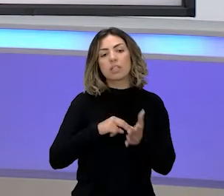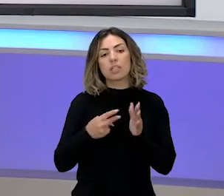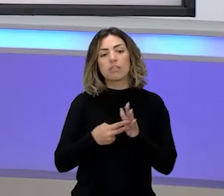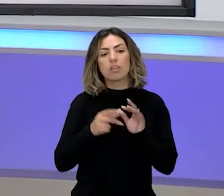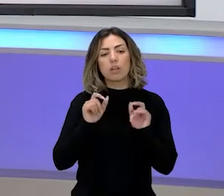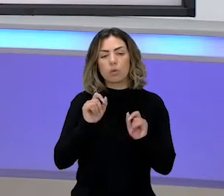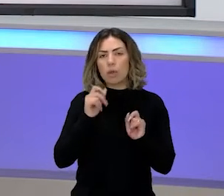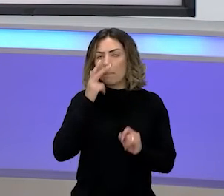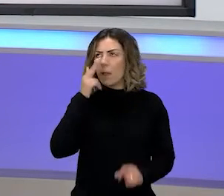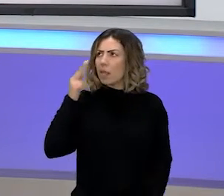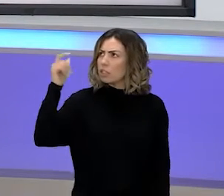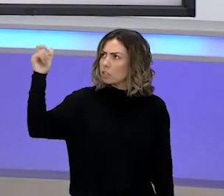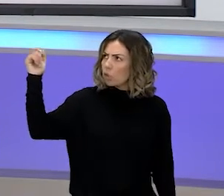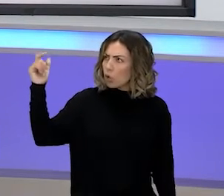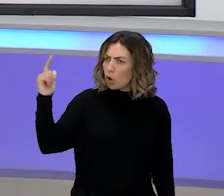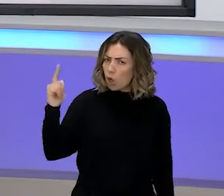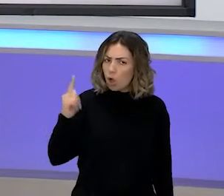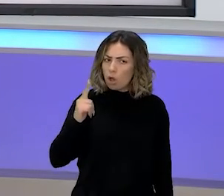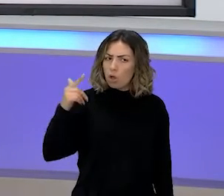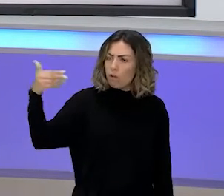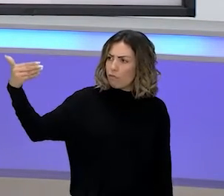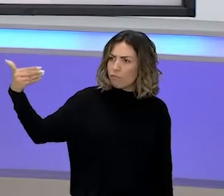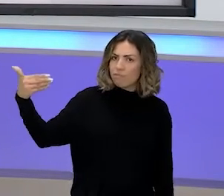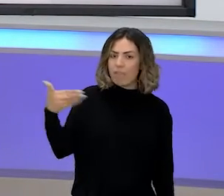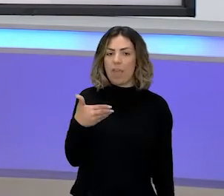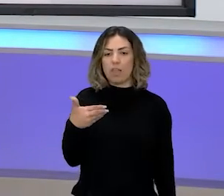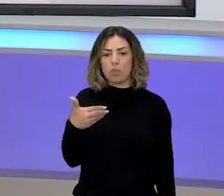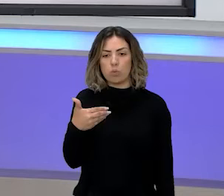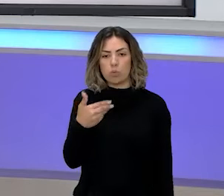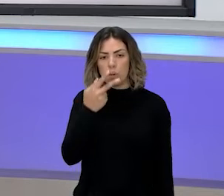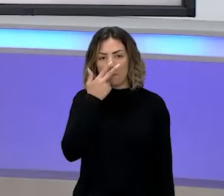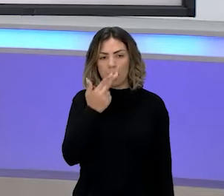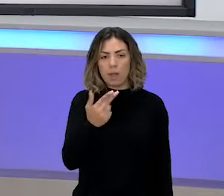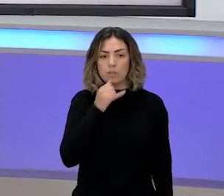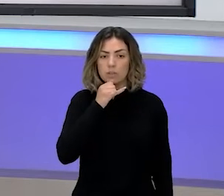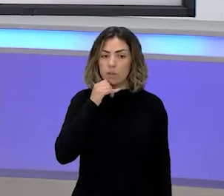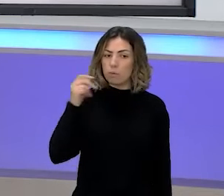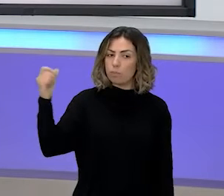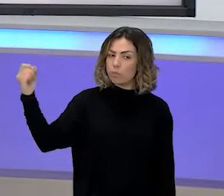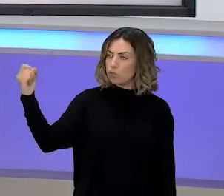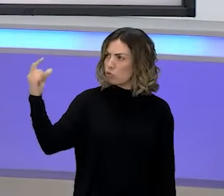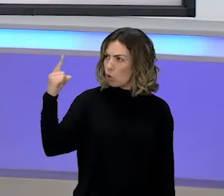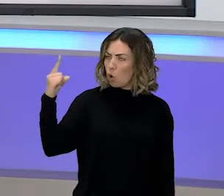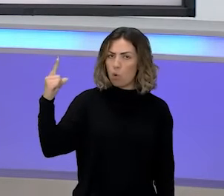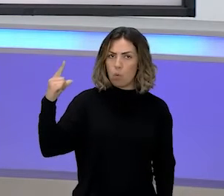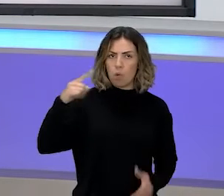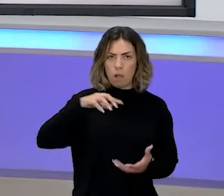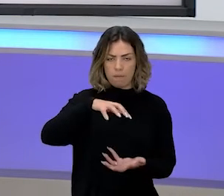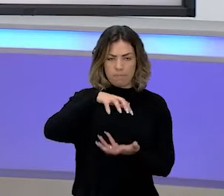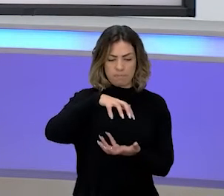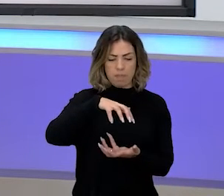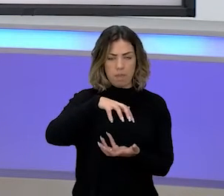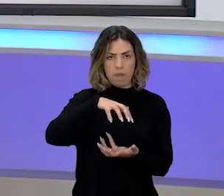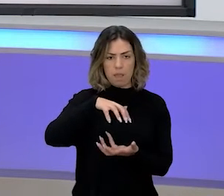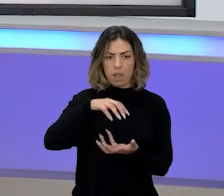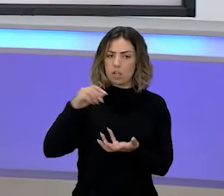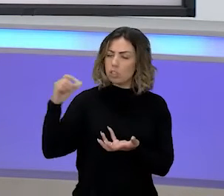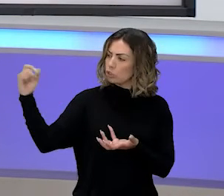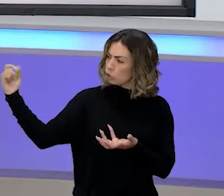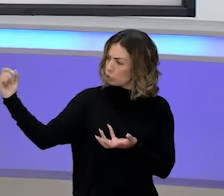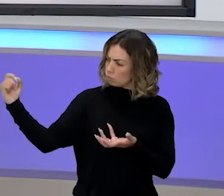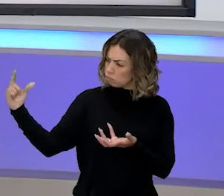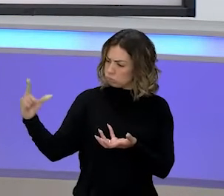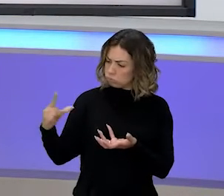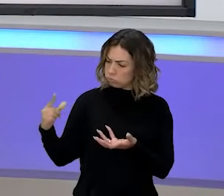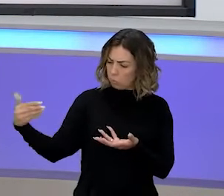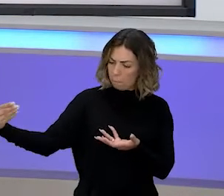perpendicular, reto ali com... Virar aqui um pouquinho, né? Reto, né? O Sol está aqui. Então, a Terra está aqui, o Sol está indo aqui, ó.